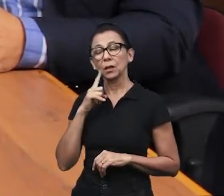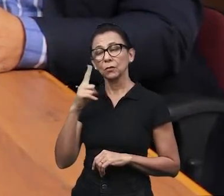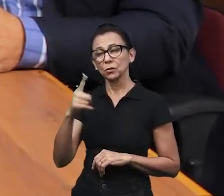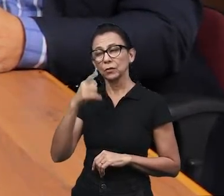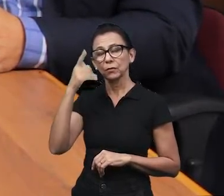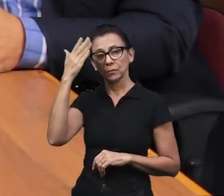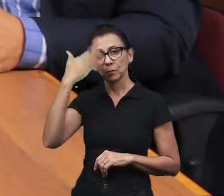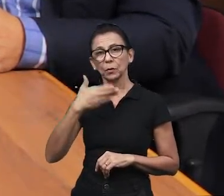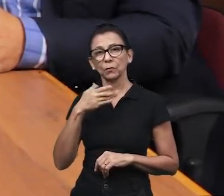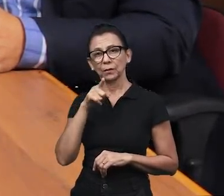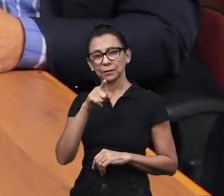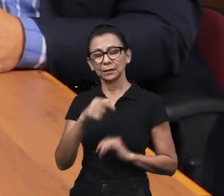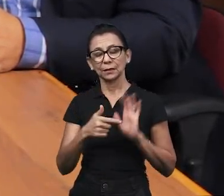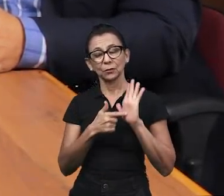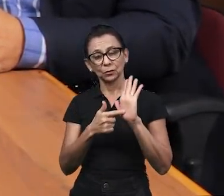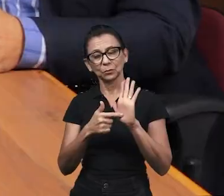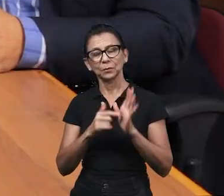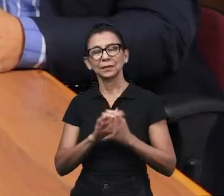mim é que